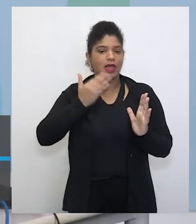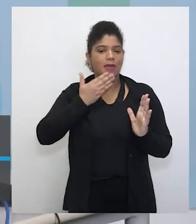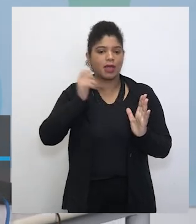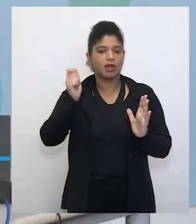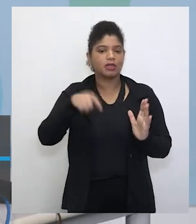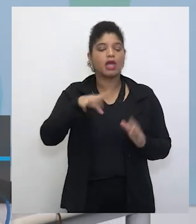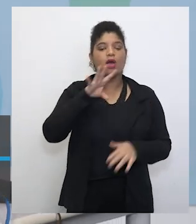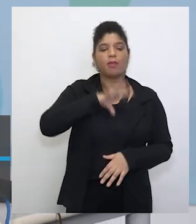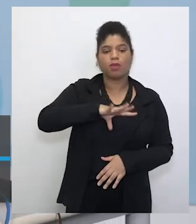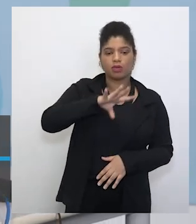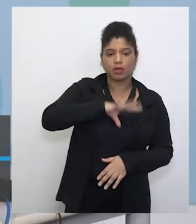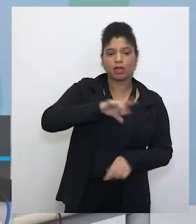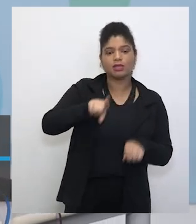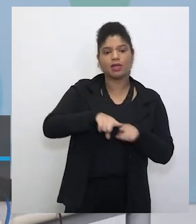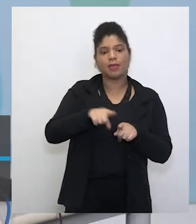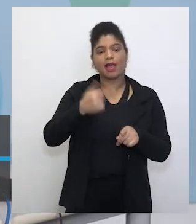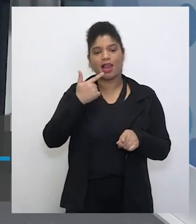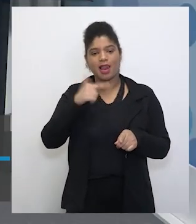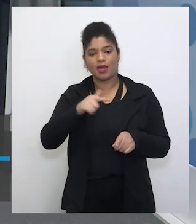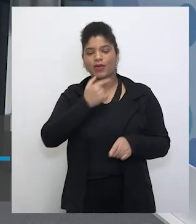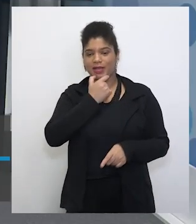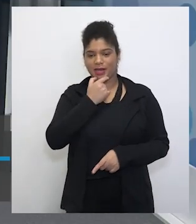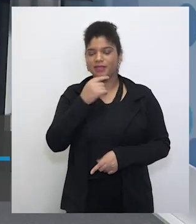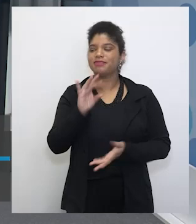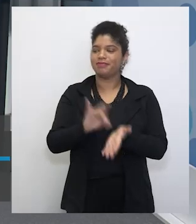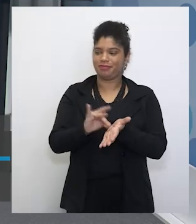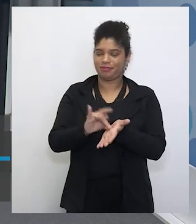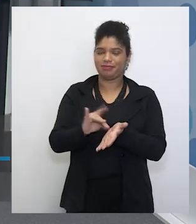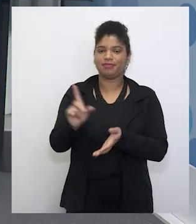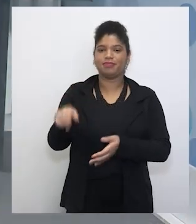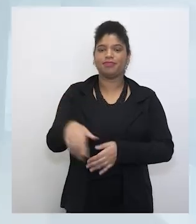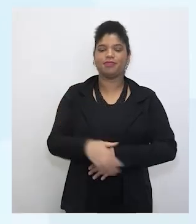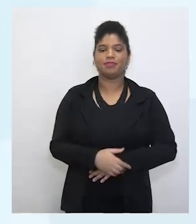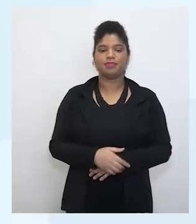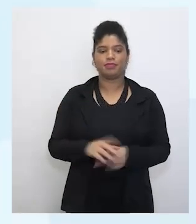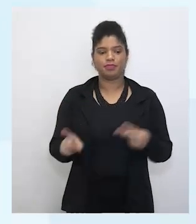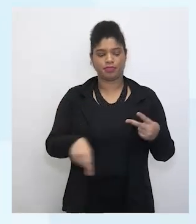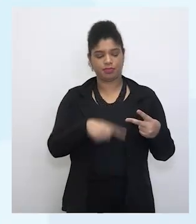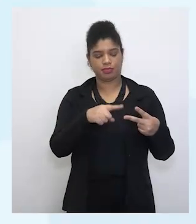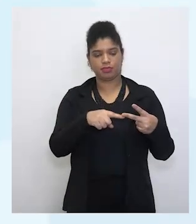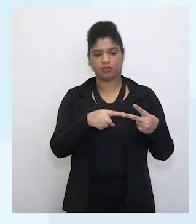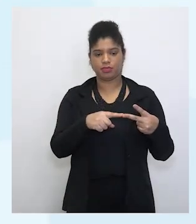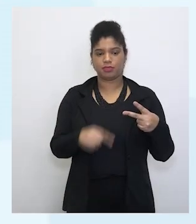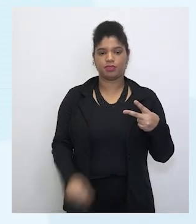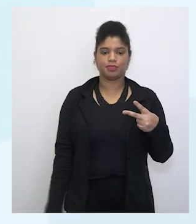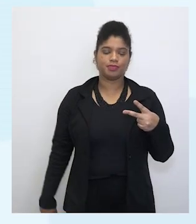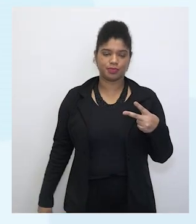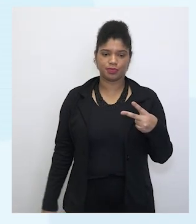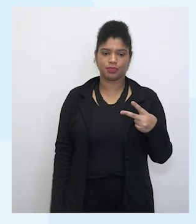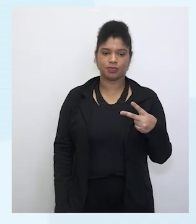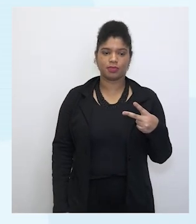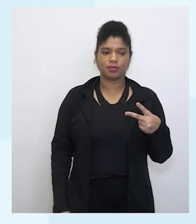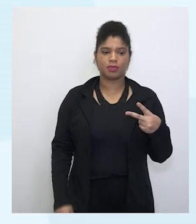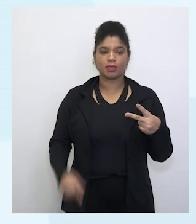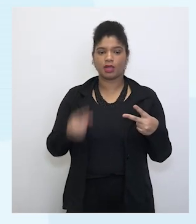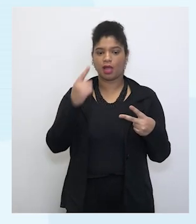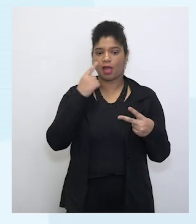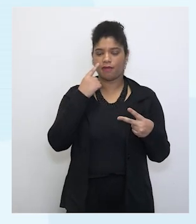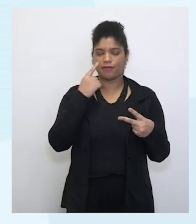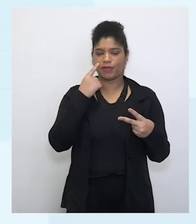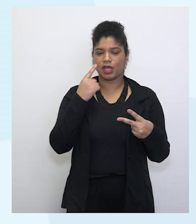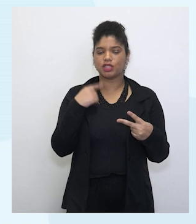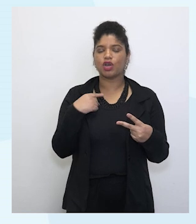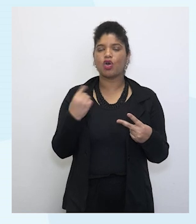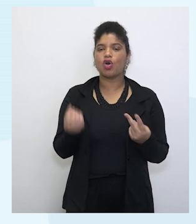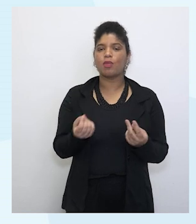no português quanto para o inglês. That's it. And we noticed the use of different verb tenses. Perceber o